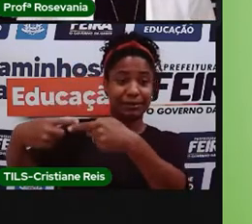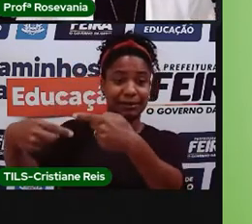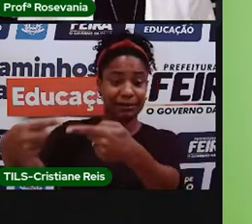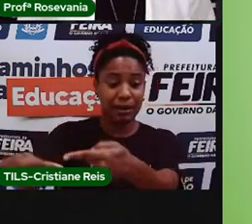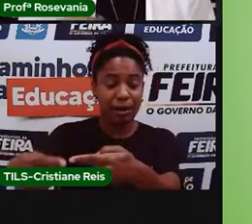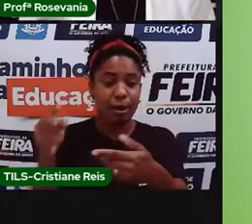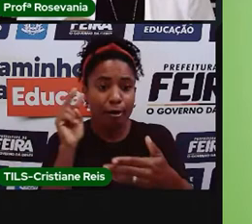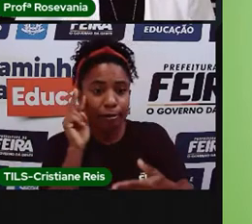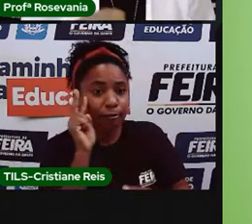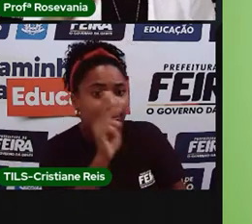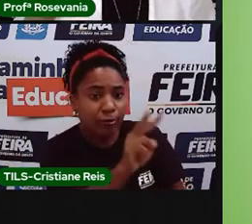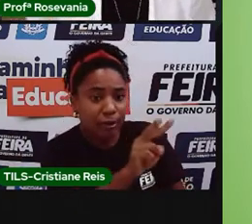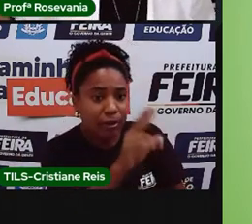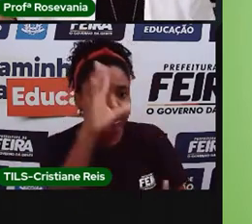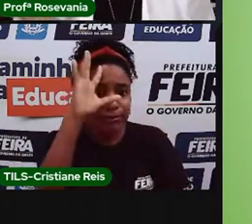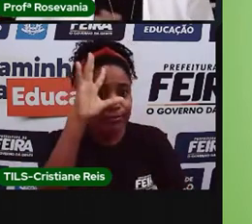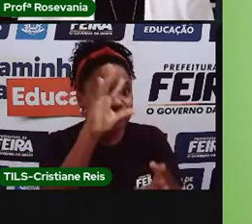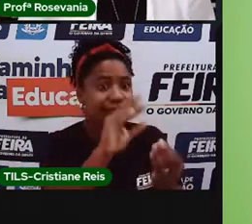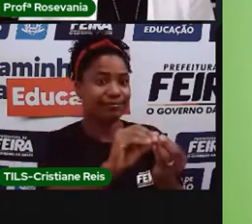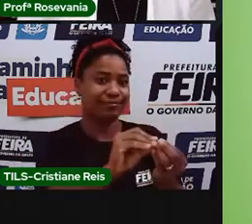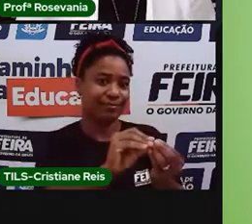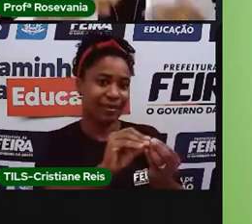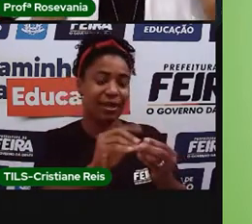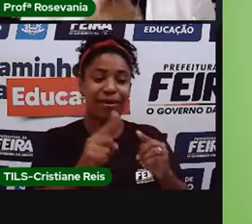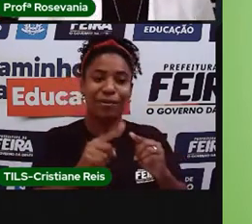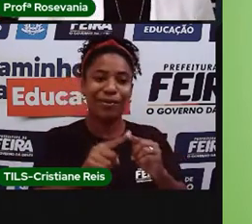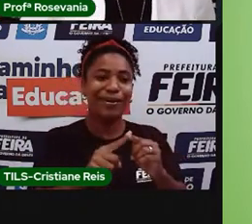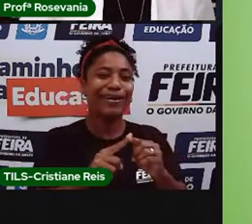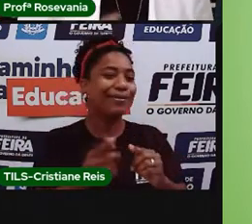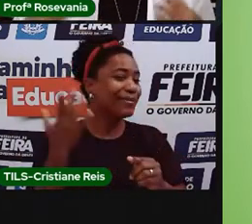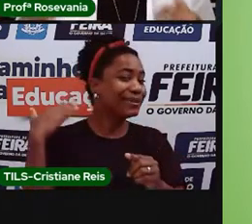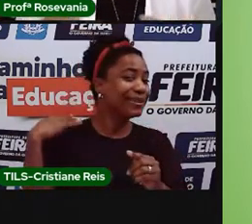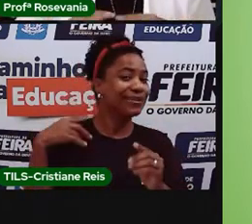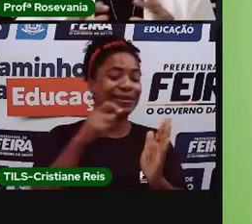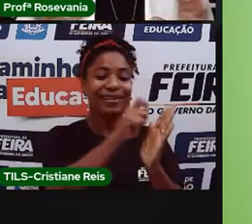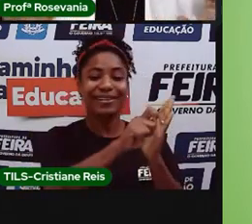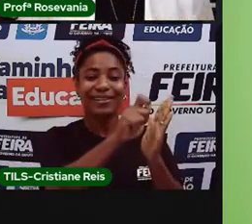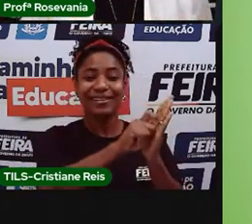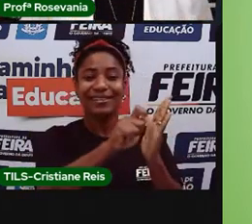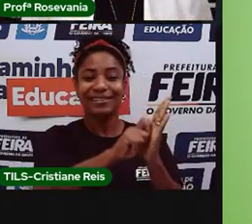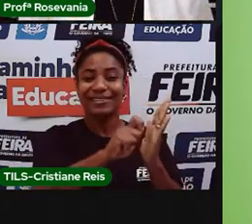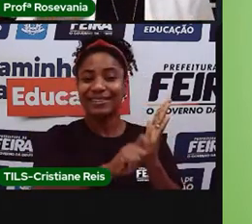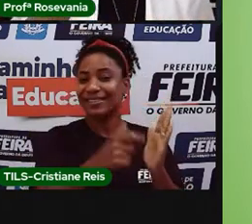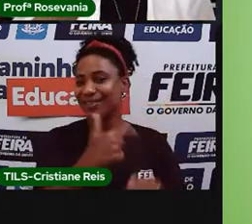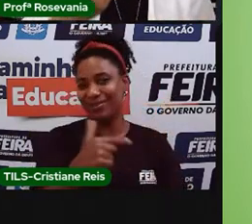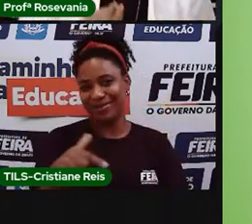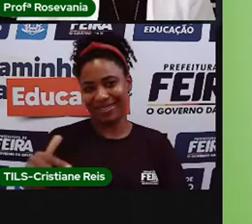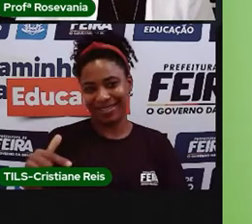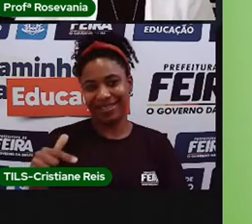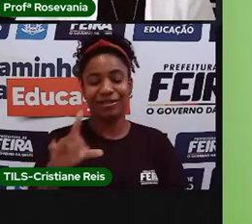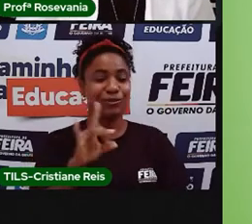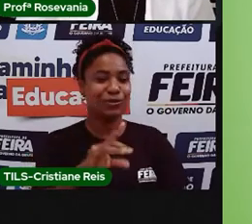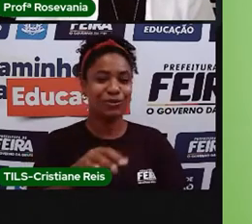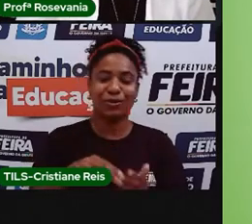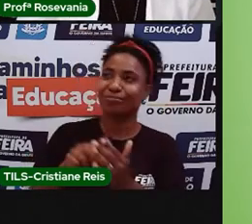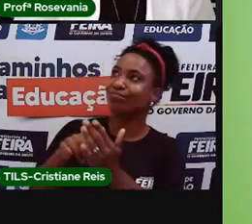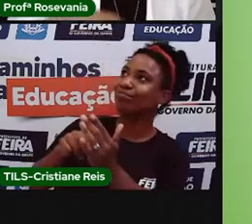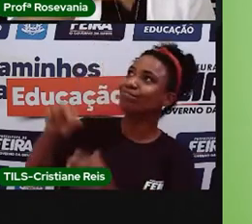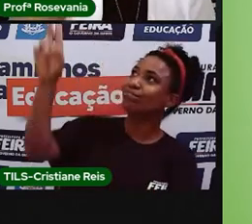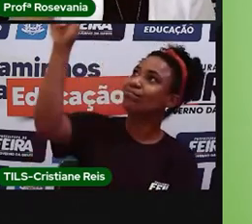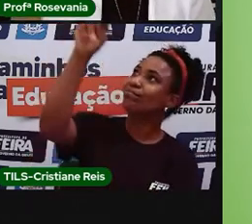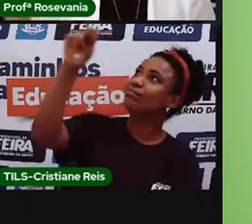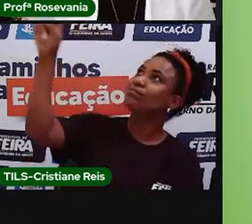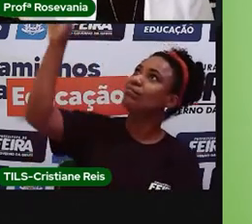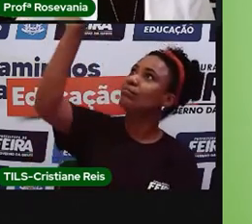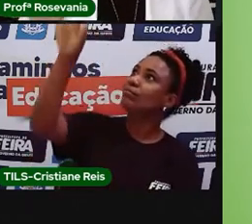né, como nós temos hoje, tudo a gente, né, faz documentado e guarda. Lá eles não tinham isso, eles desenhavam esses mapas